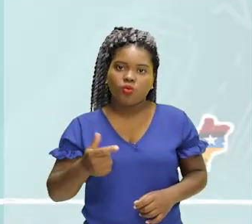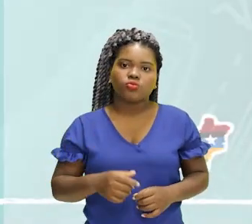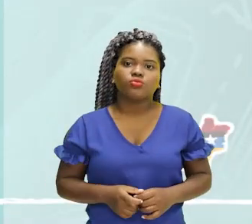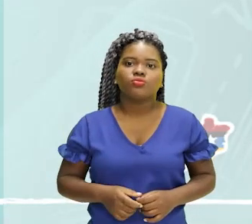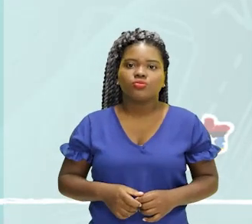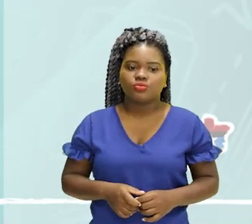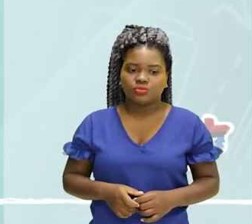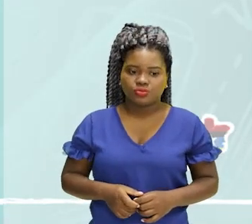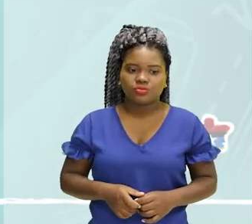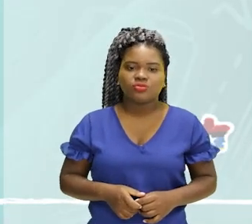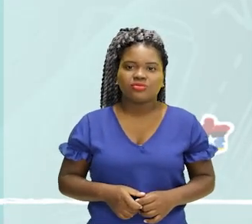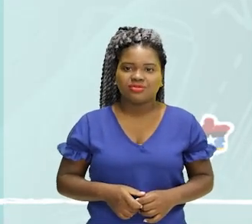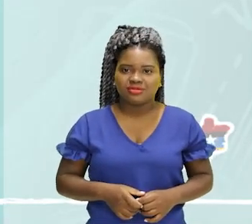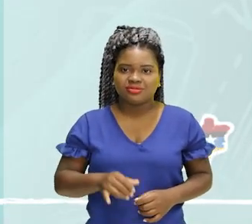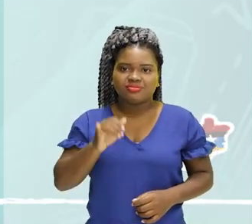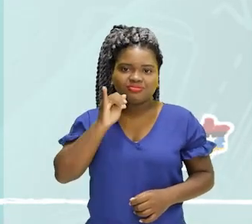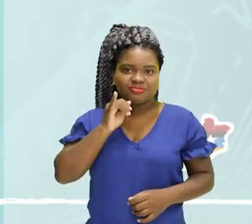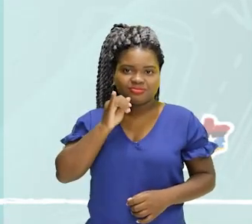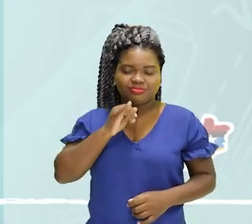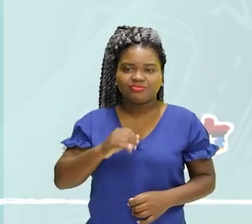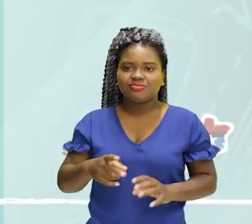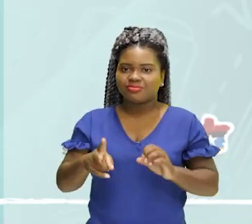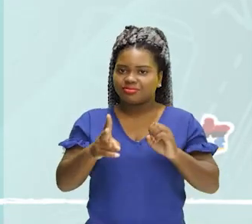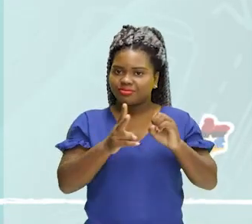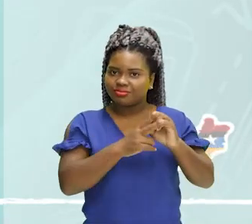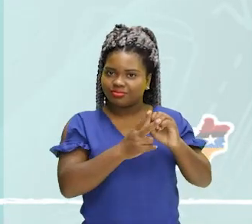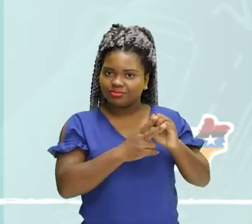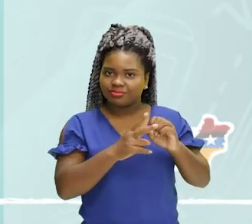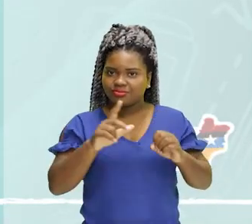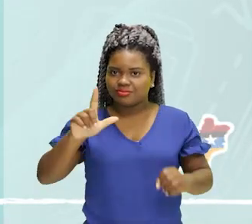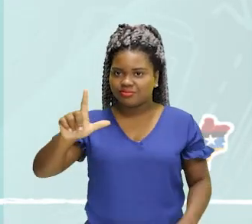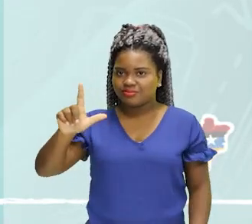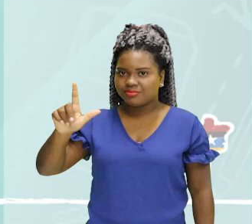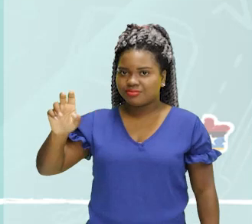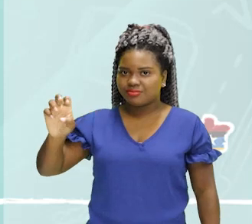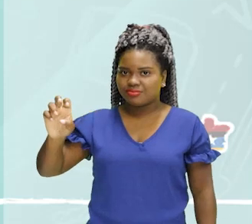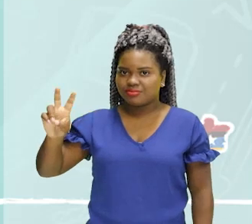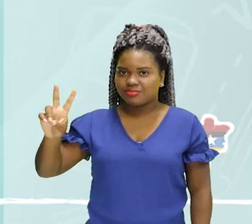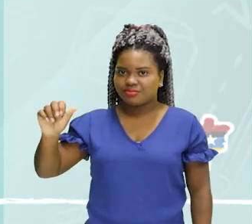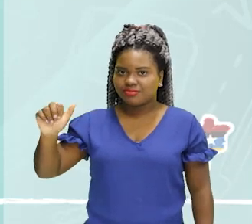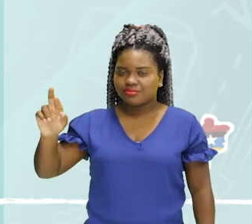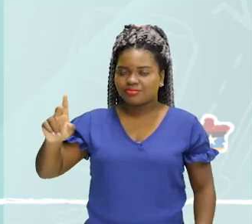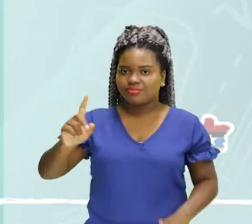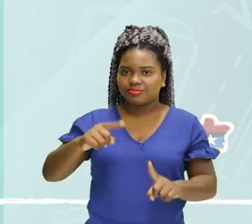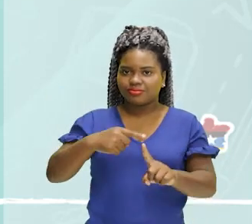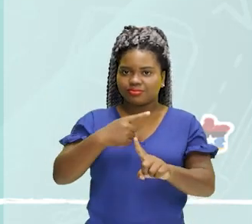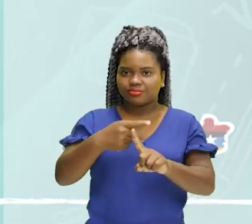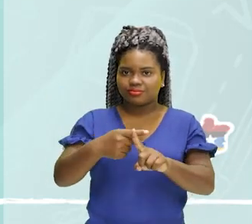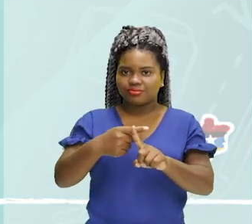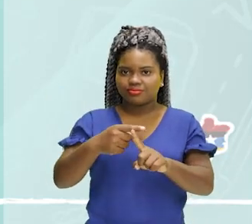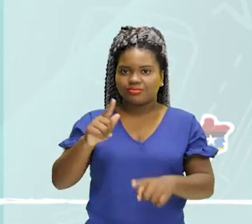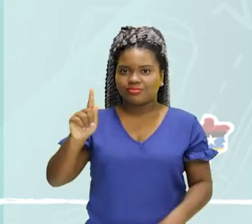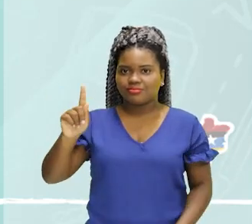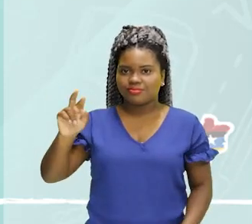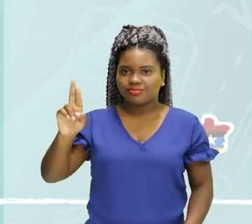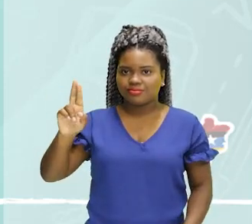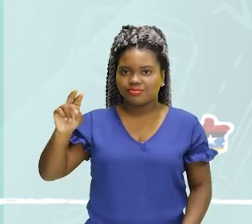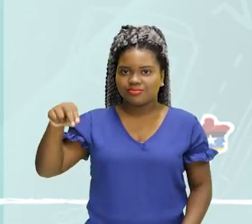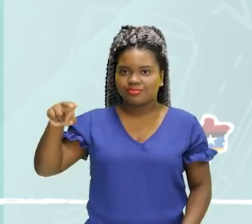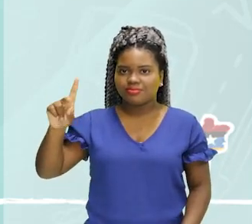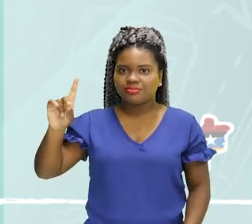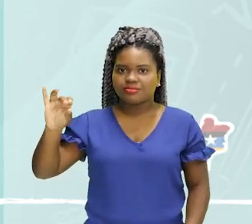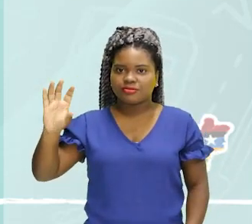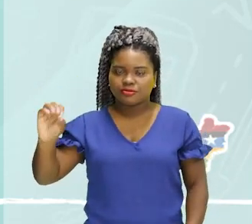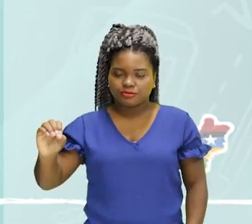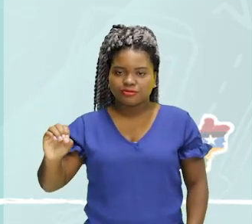verbo levar, levar, mais gerúndio, indica uma ação que começou no passado e continua